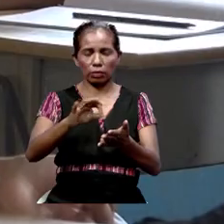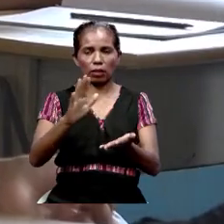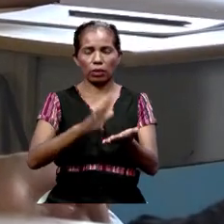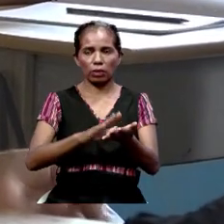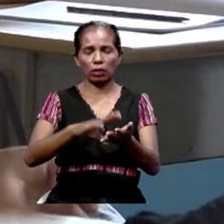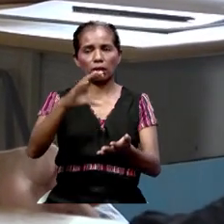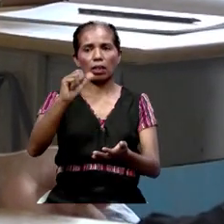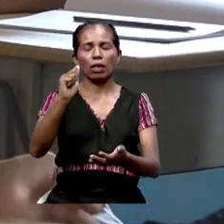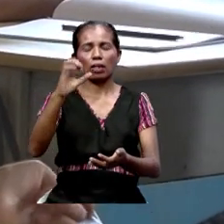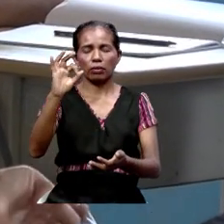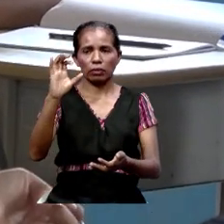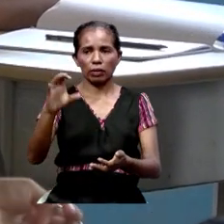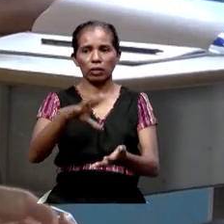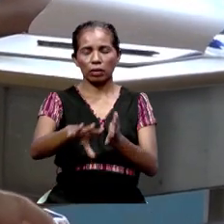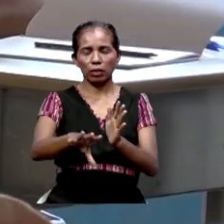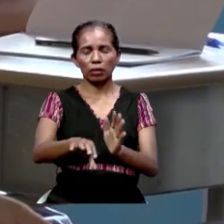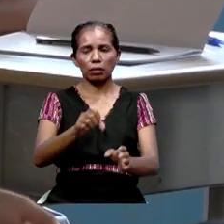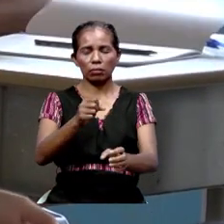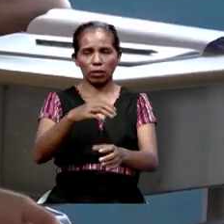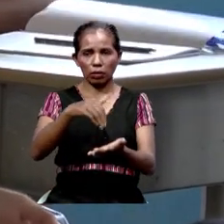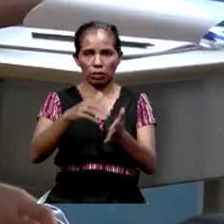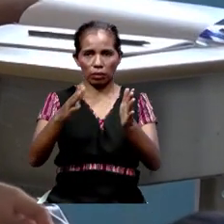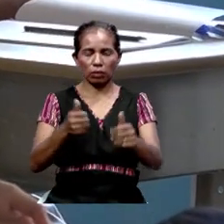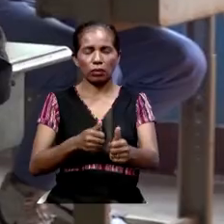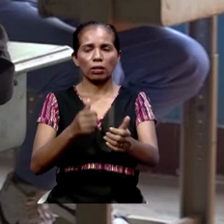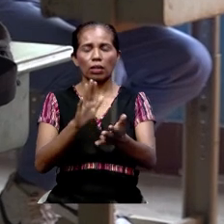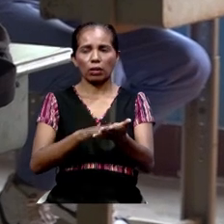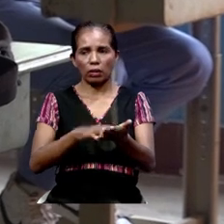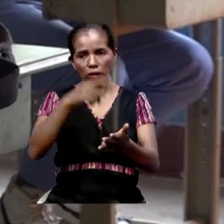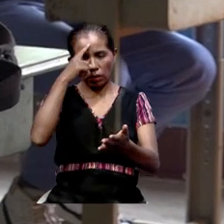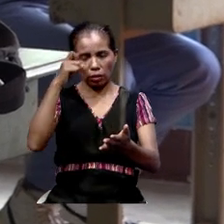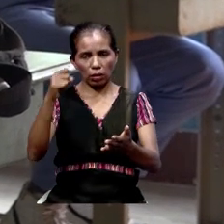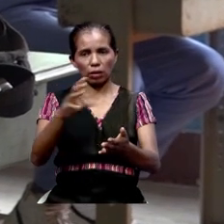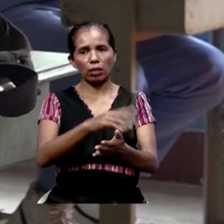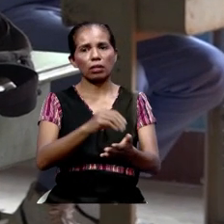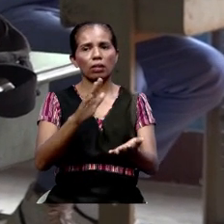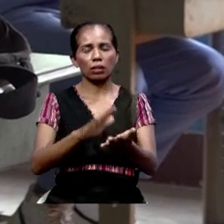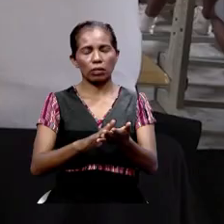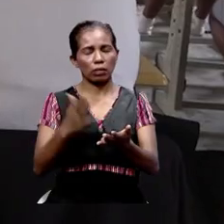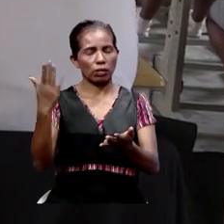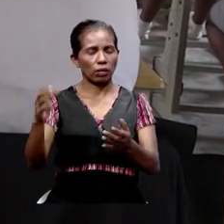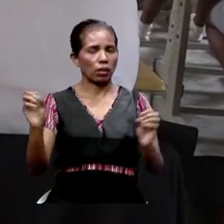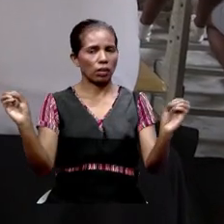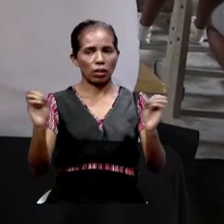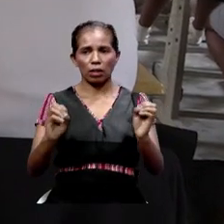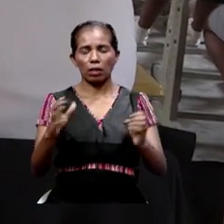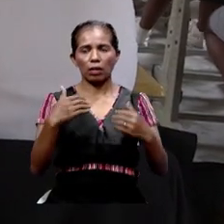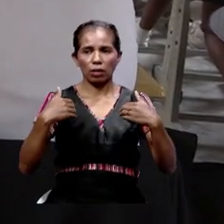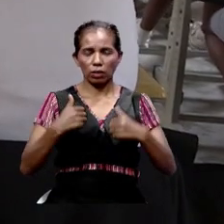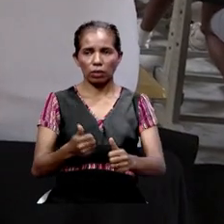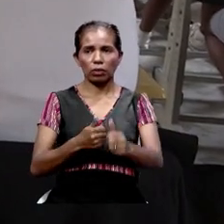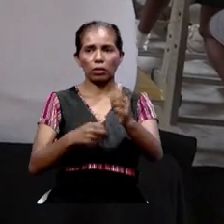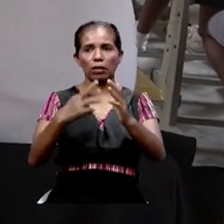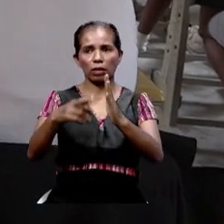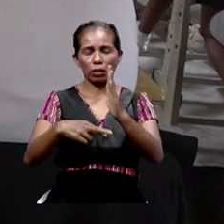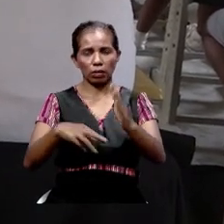CAFE Dili, simos durante fonte ir condição escola nian, tamba sala de aula e a escola refere menos, não mas cumpre circular